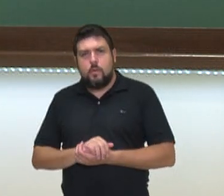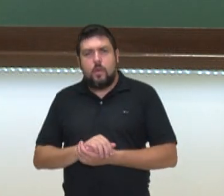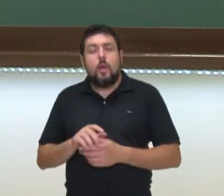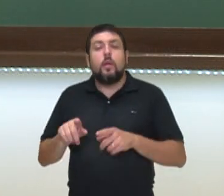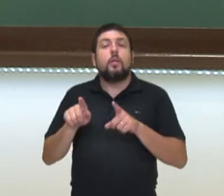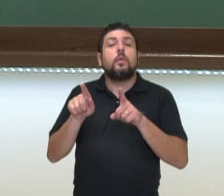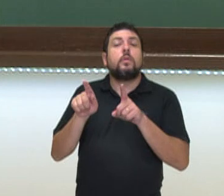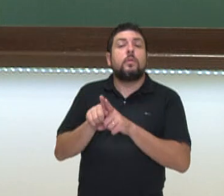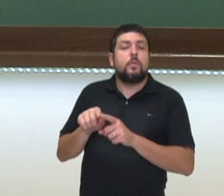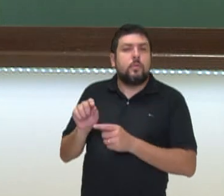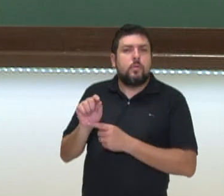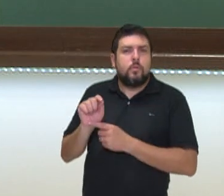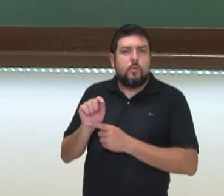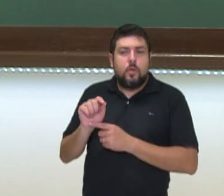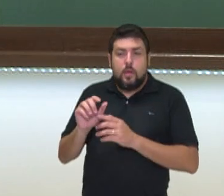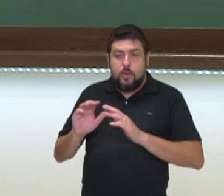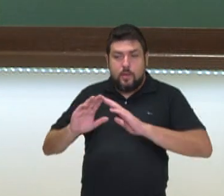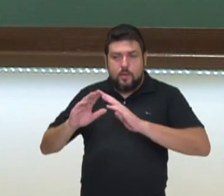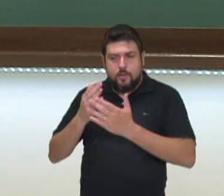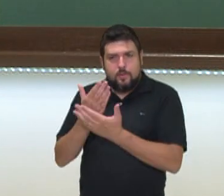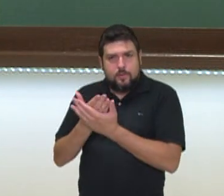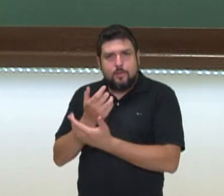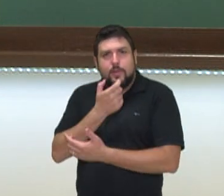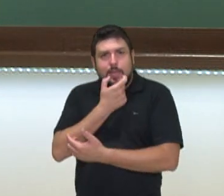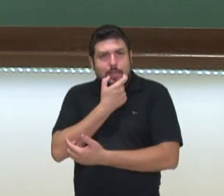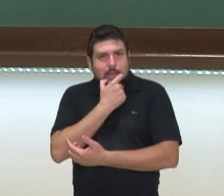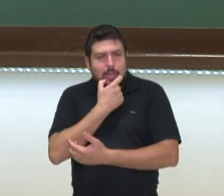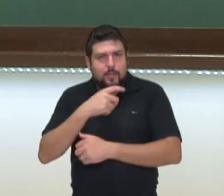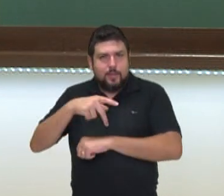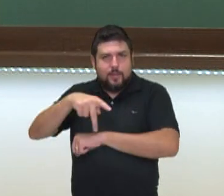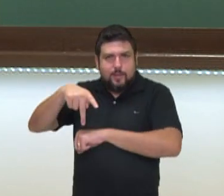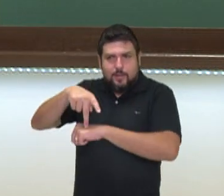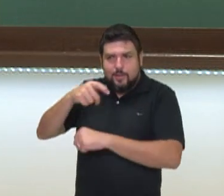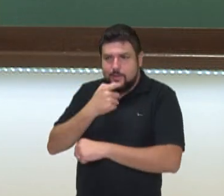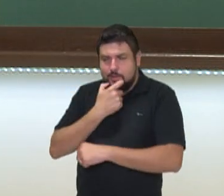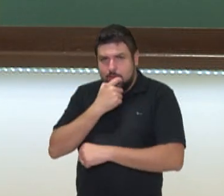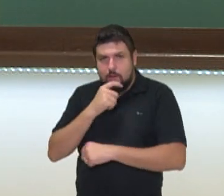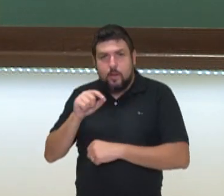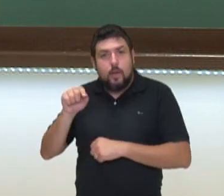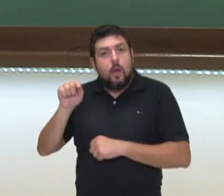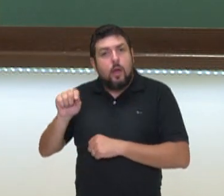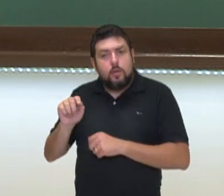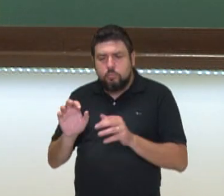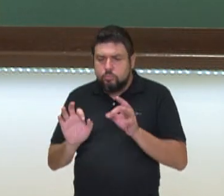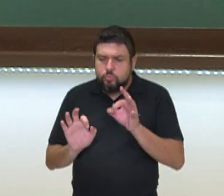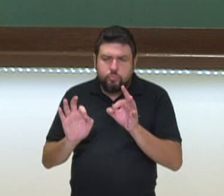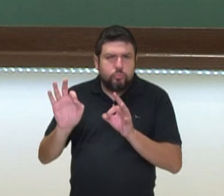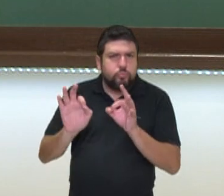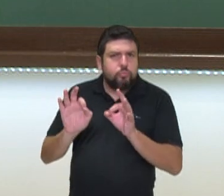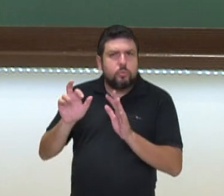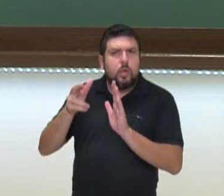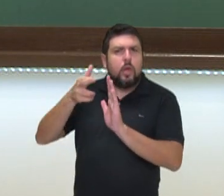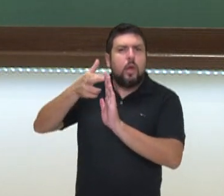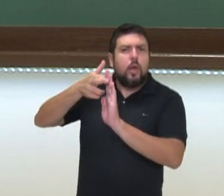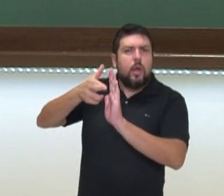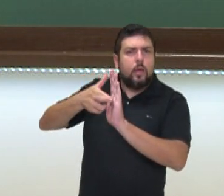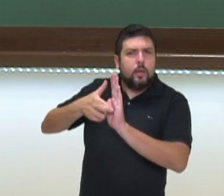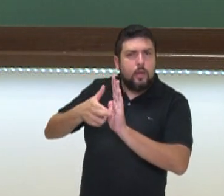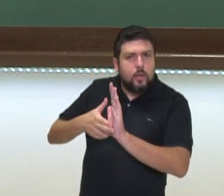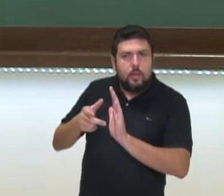professora disse para vocês, foi ampliado, foi organizado, foi feito